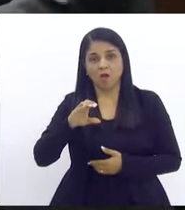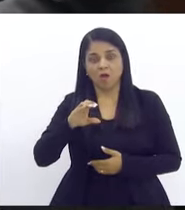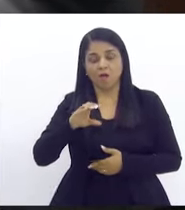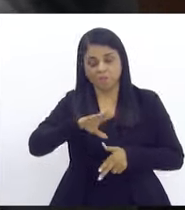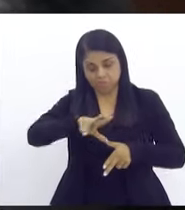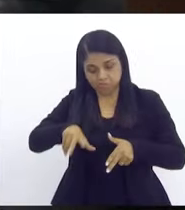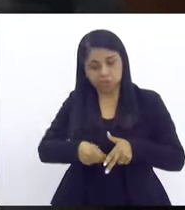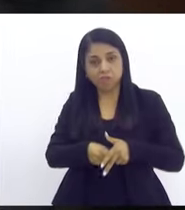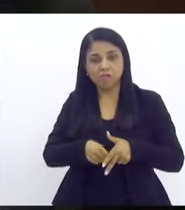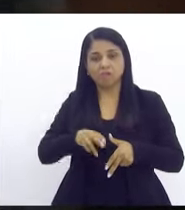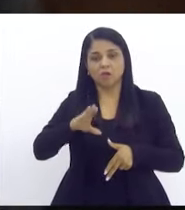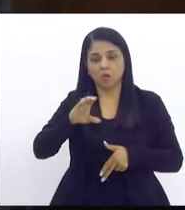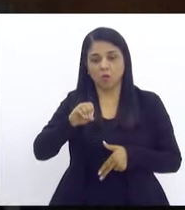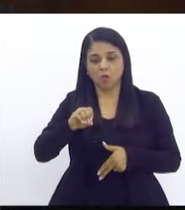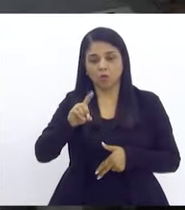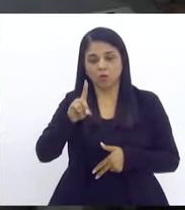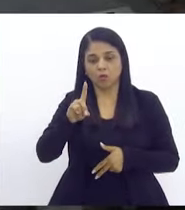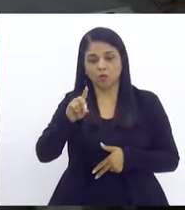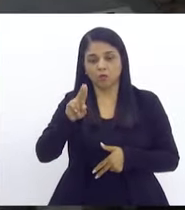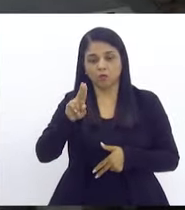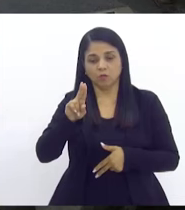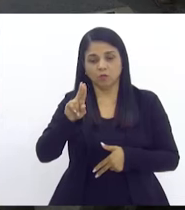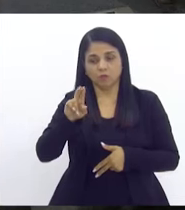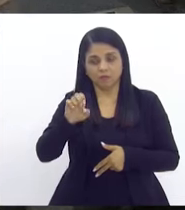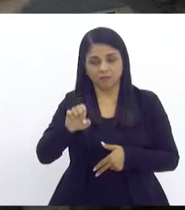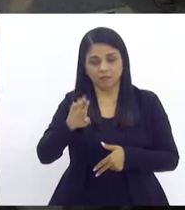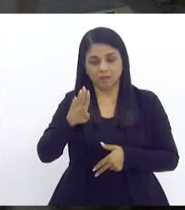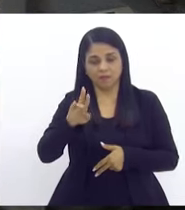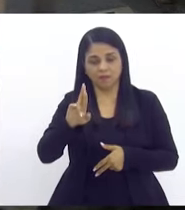obrigado, presidente. Deputado Flávio Serafini.